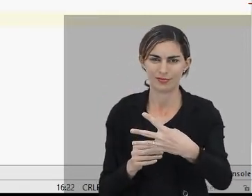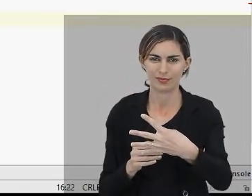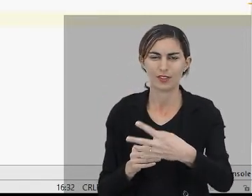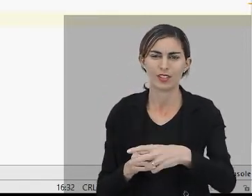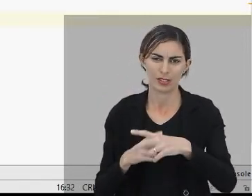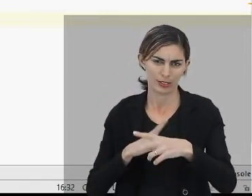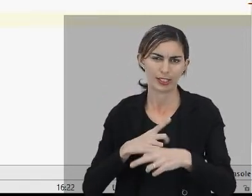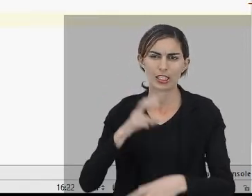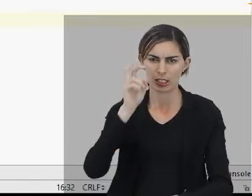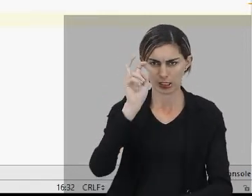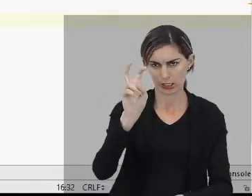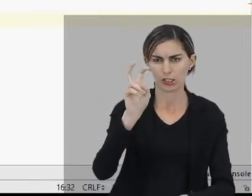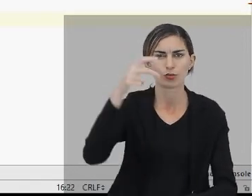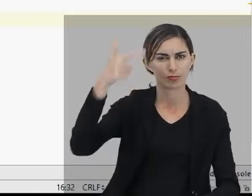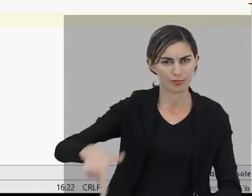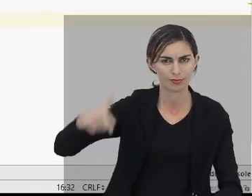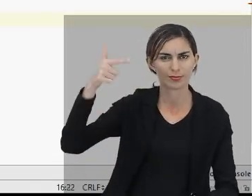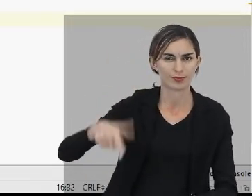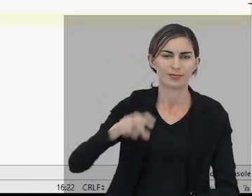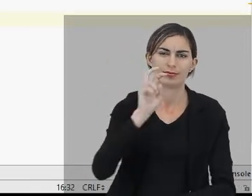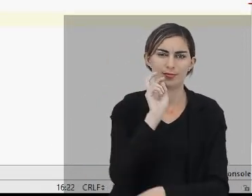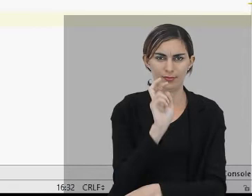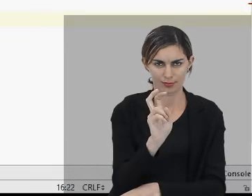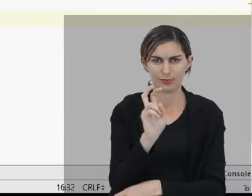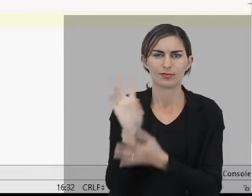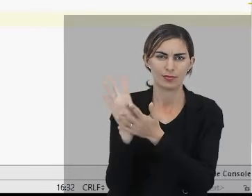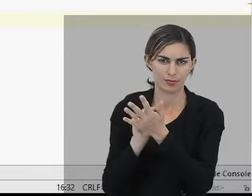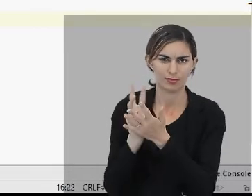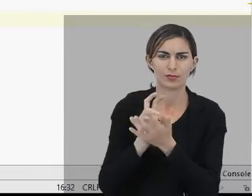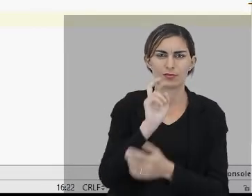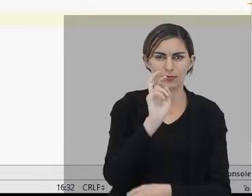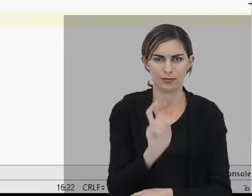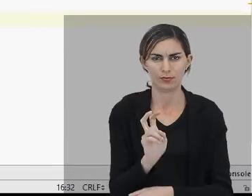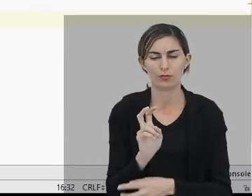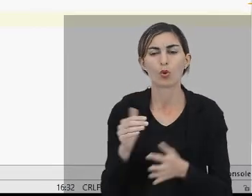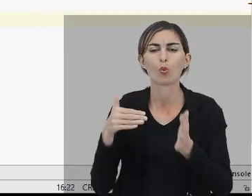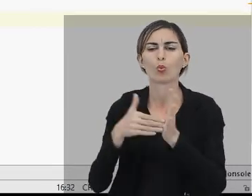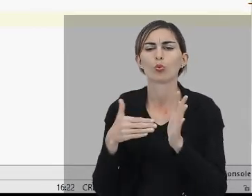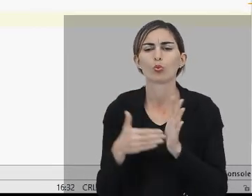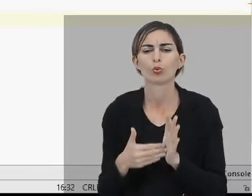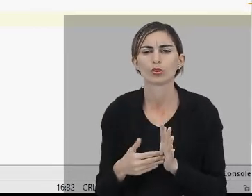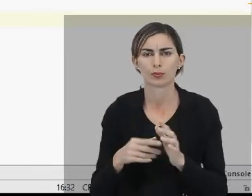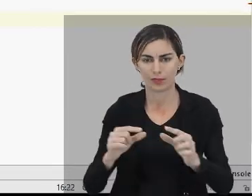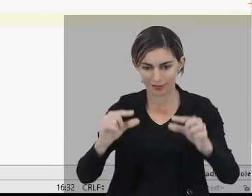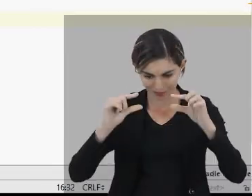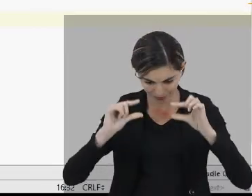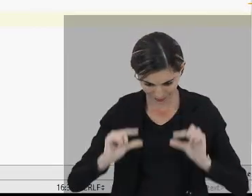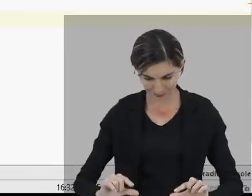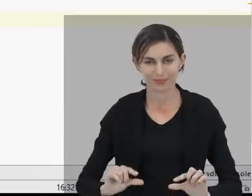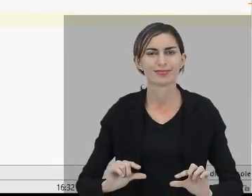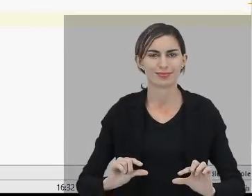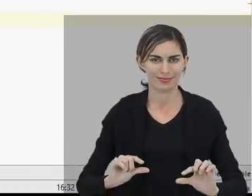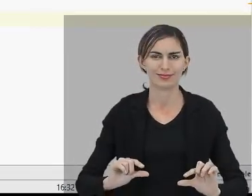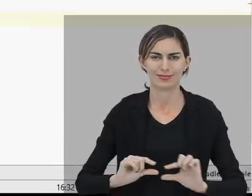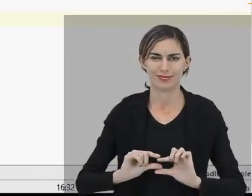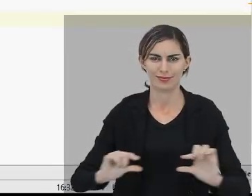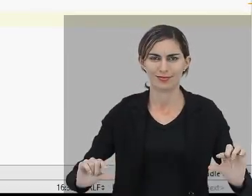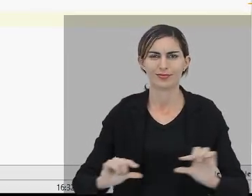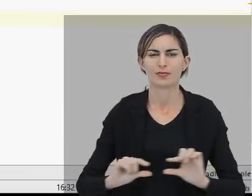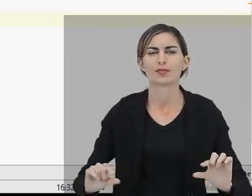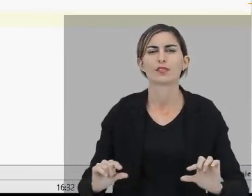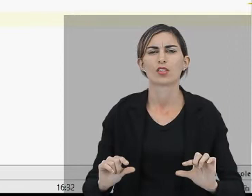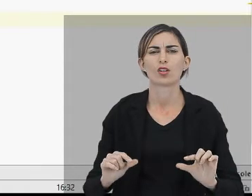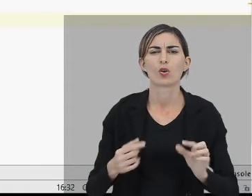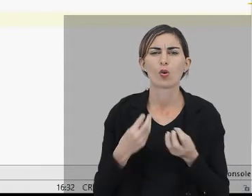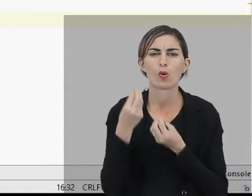5 repetições, de 0 até 4. E aqui, na última parte, vamos colocar